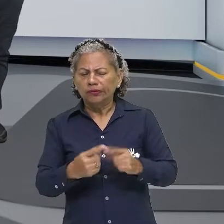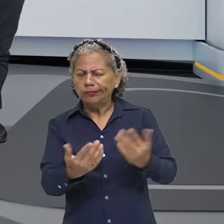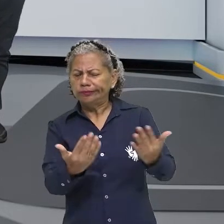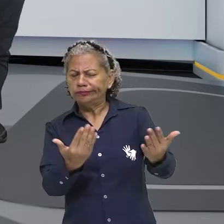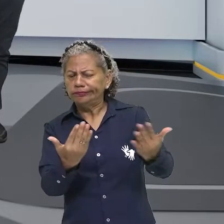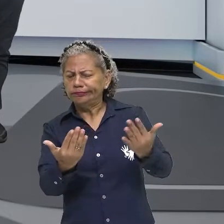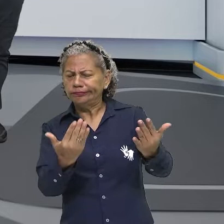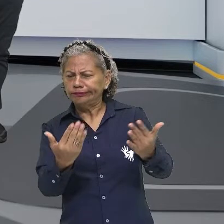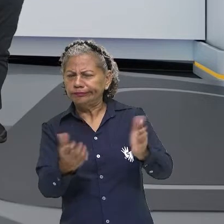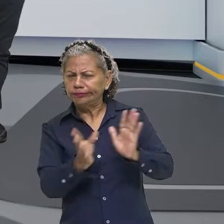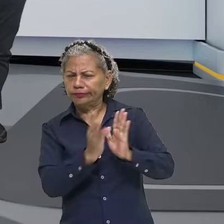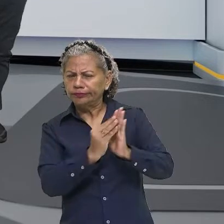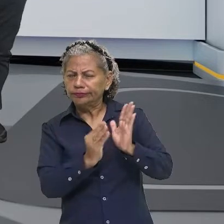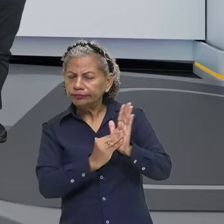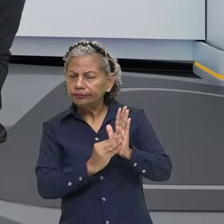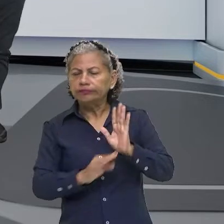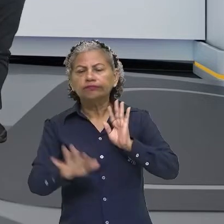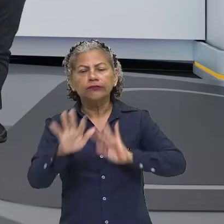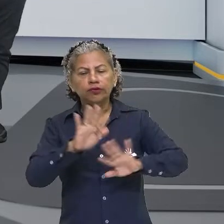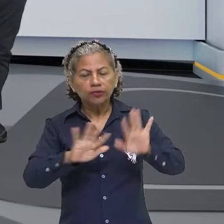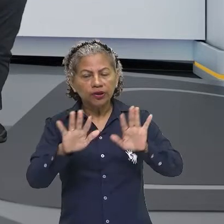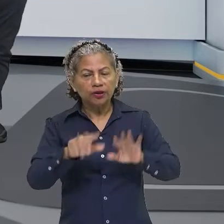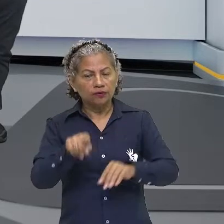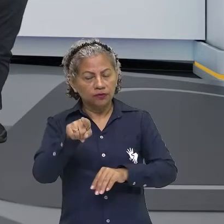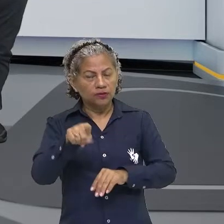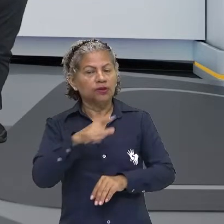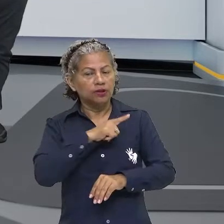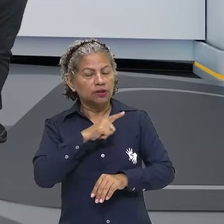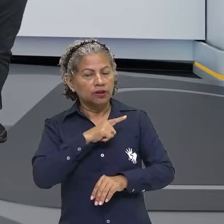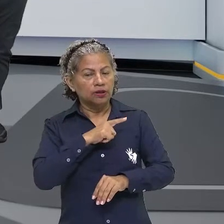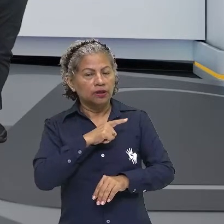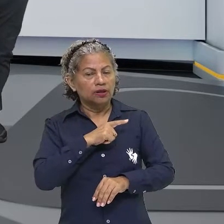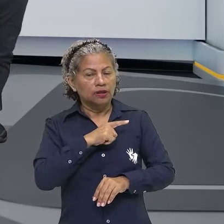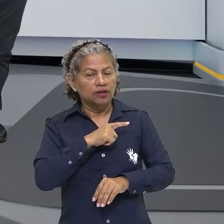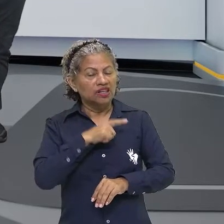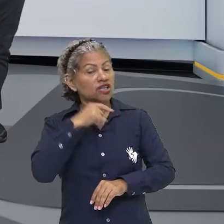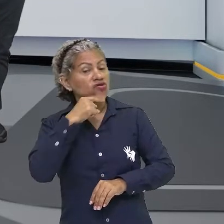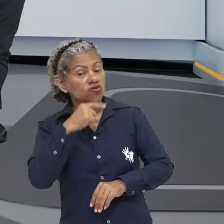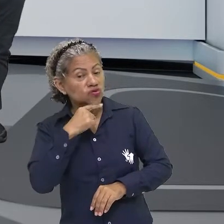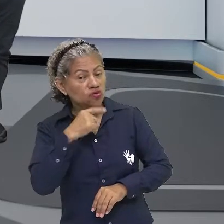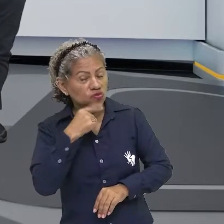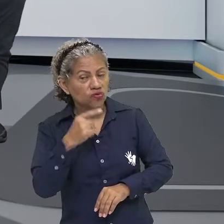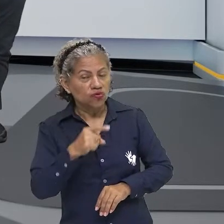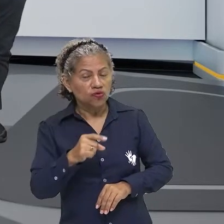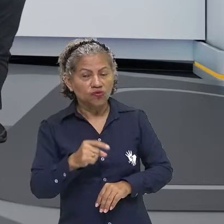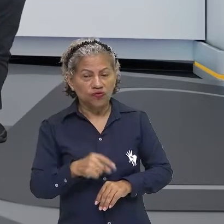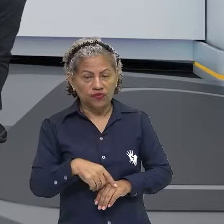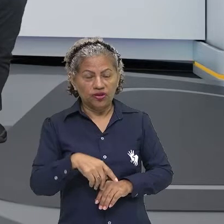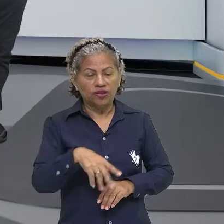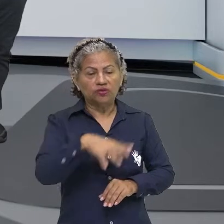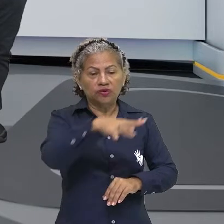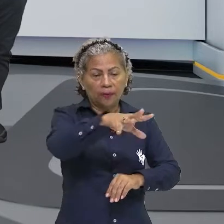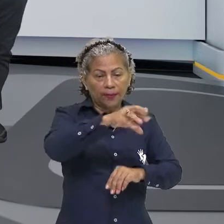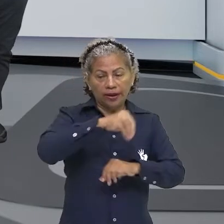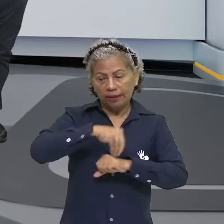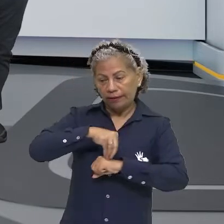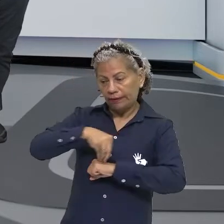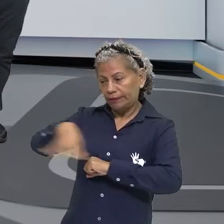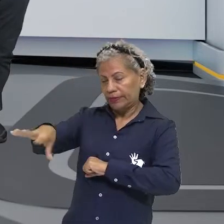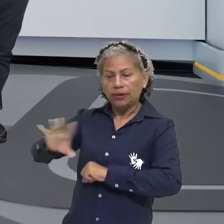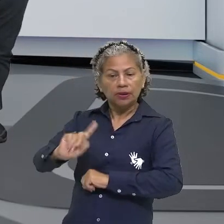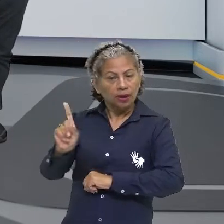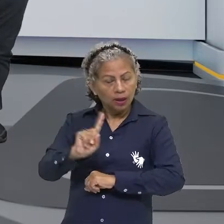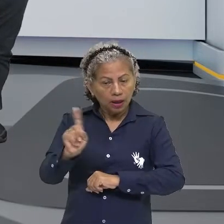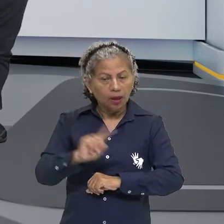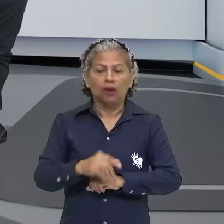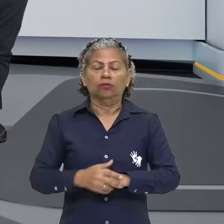tá? Então, caso você tenha dúvida sobre alguma coisa, é melhor não compartilhar, tá? Não compartilhe ou faça